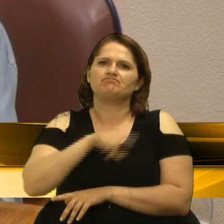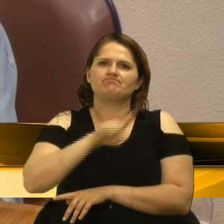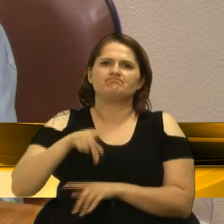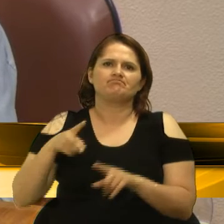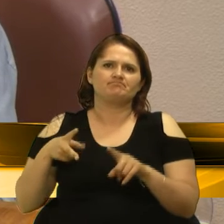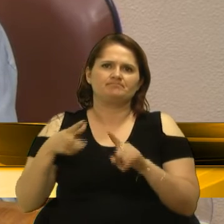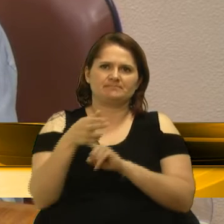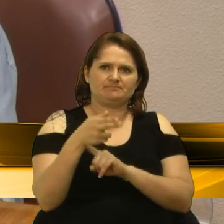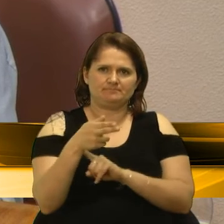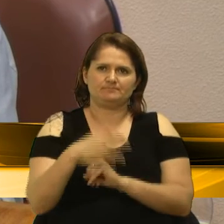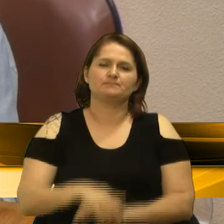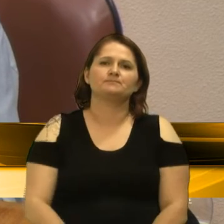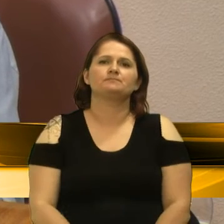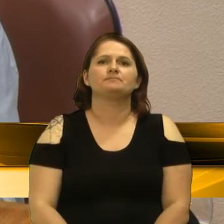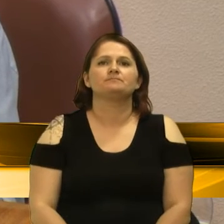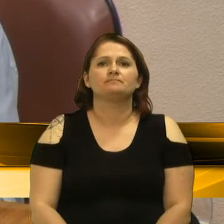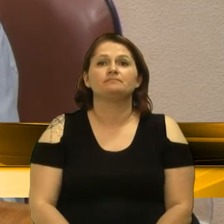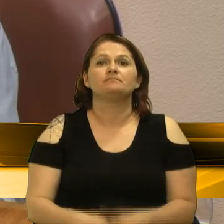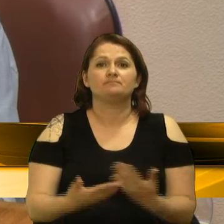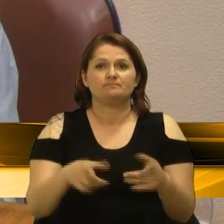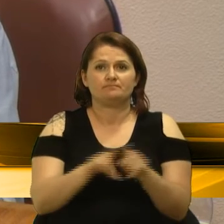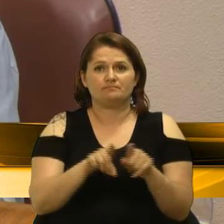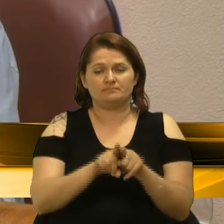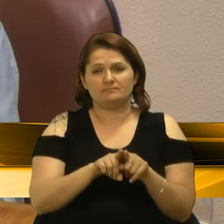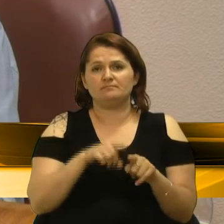129.002.000.502/2018 IF 84 e